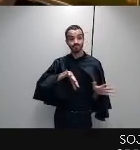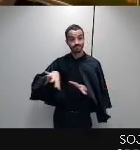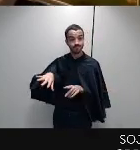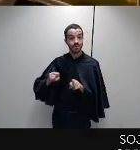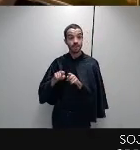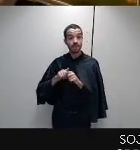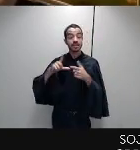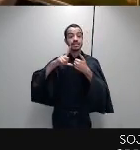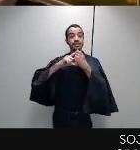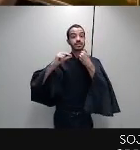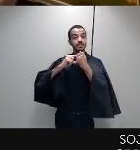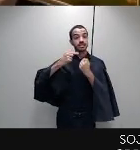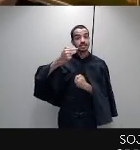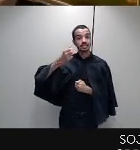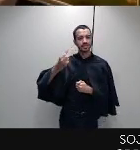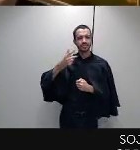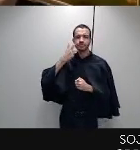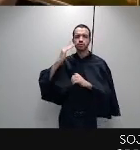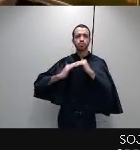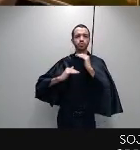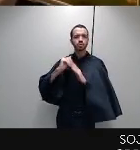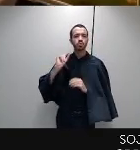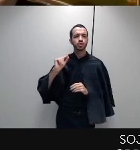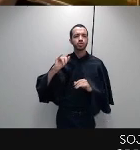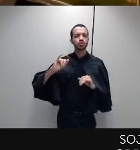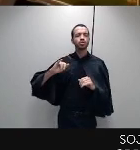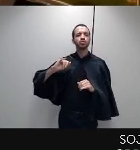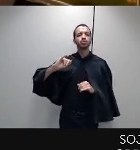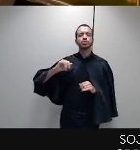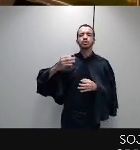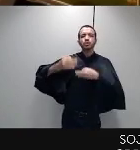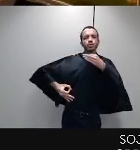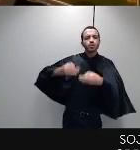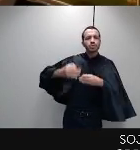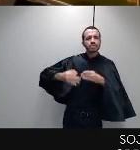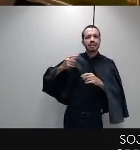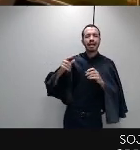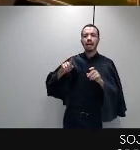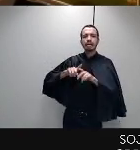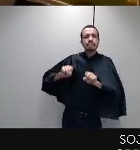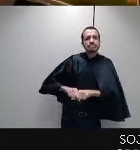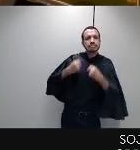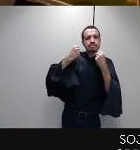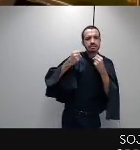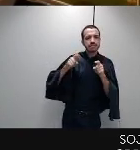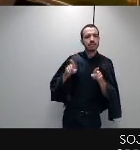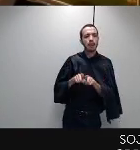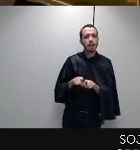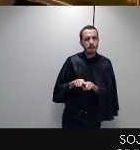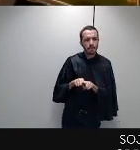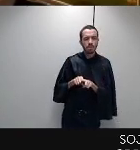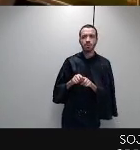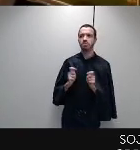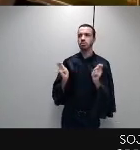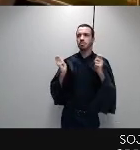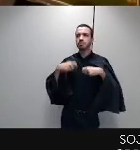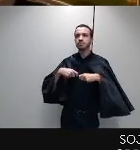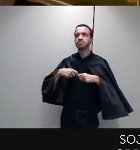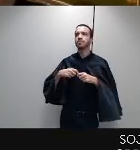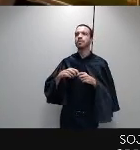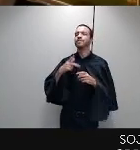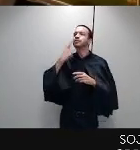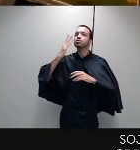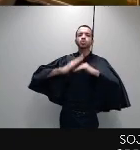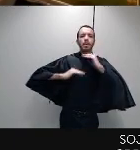76 que diz o juízo da Falência e indivisível e competente para conhecer todas as ações sobre bens e interesses